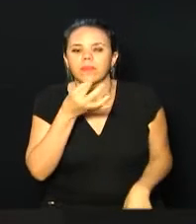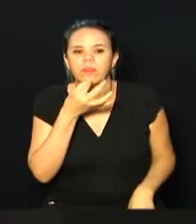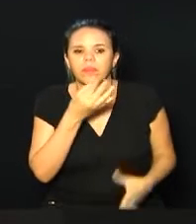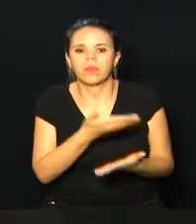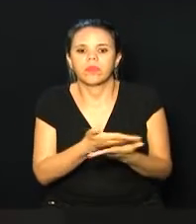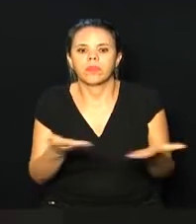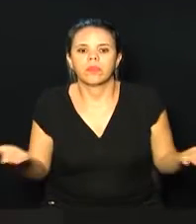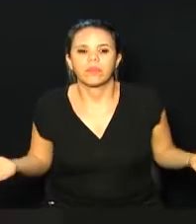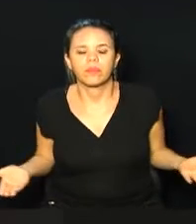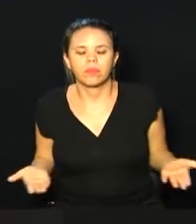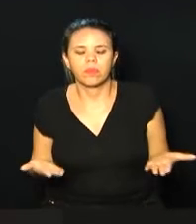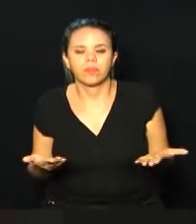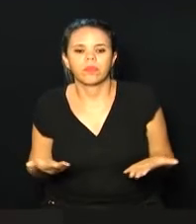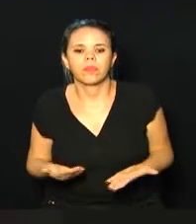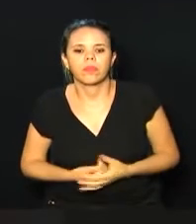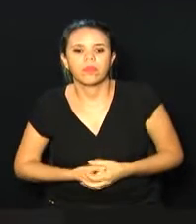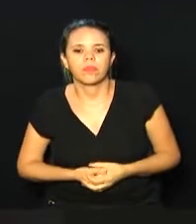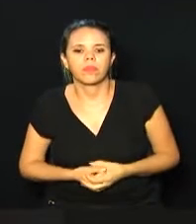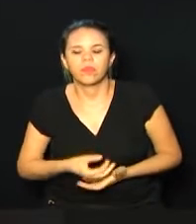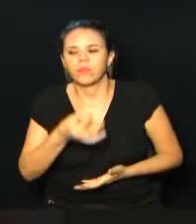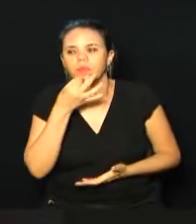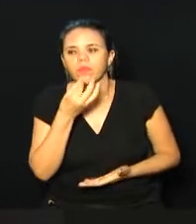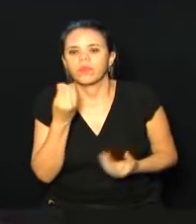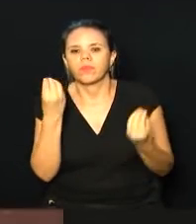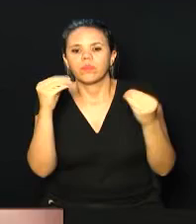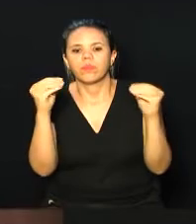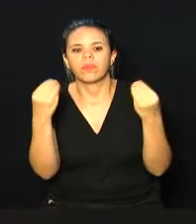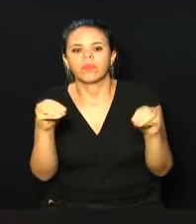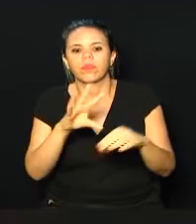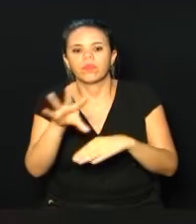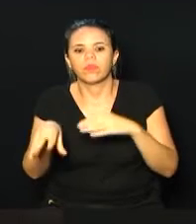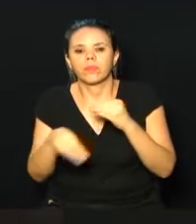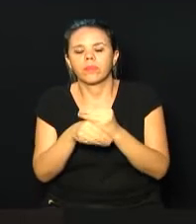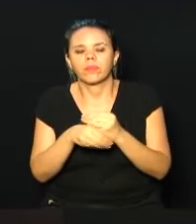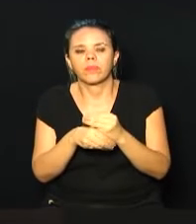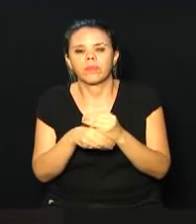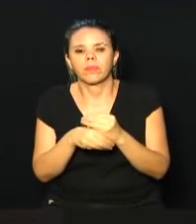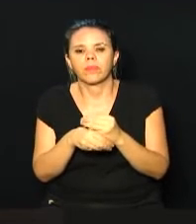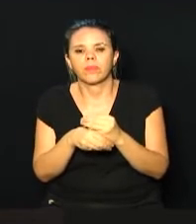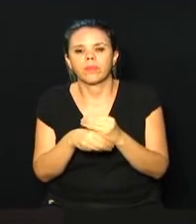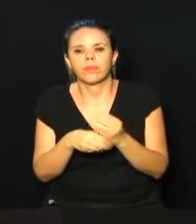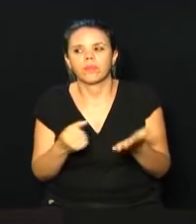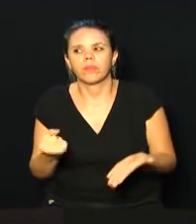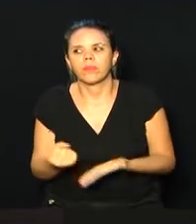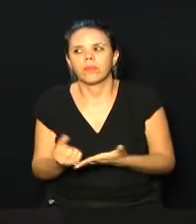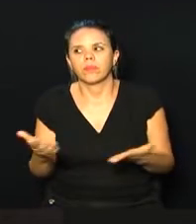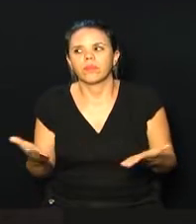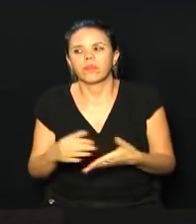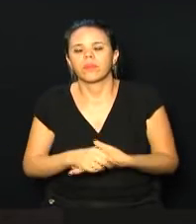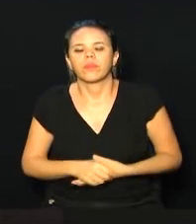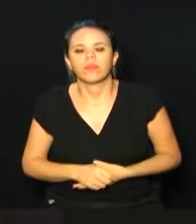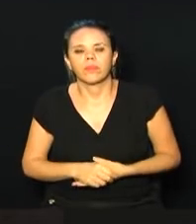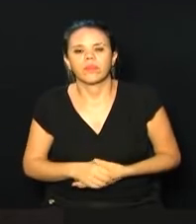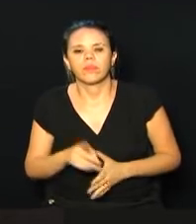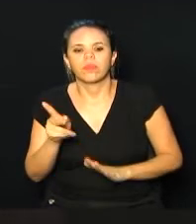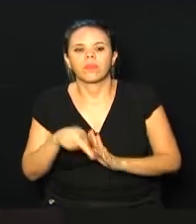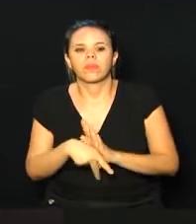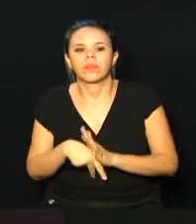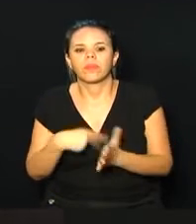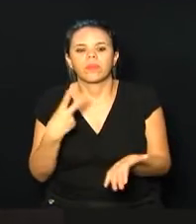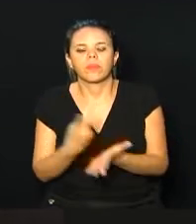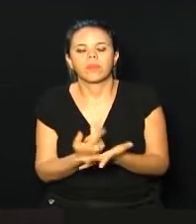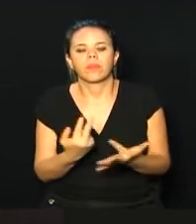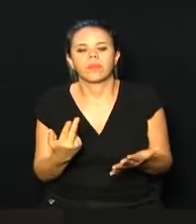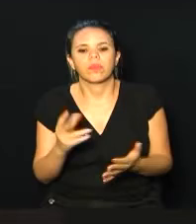sugestões, colocar algumas opiniões, dar algum tipo de contribuição para esse projeto. A mesma coisa